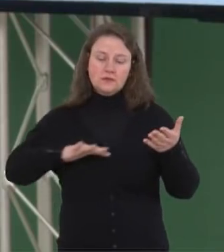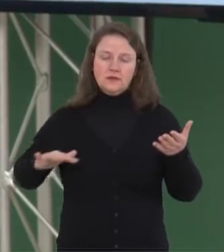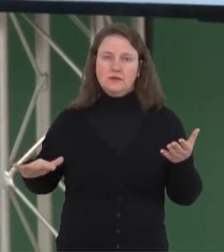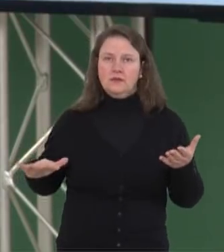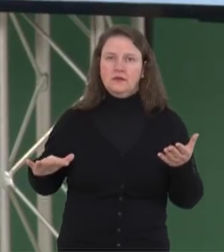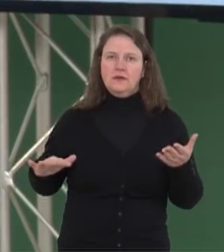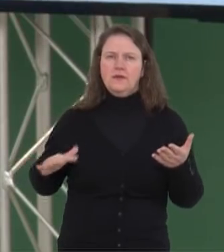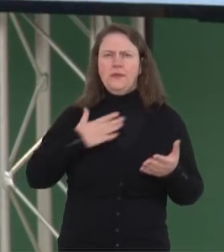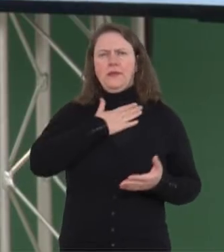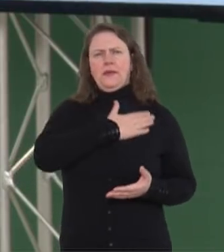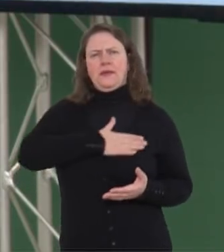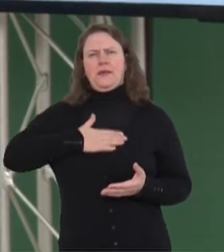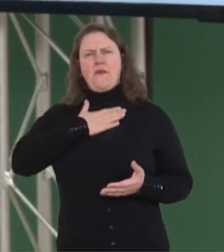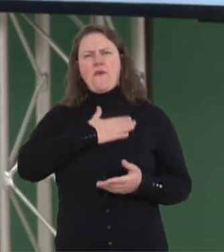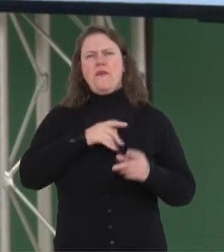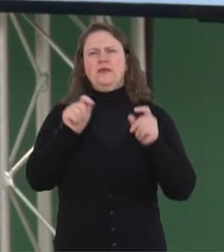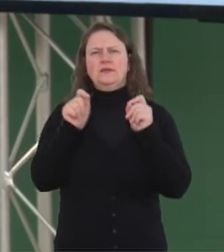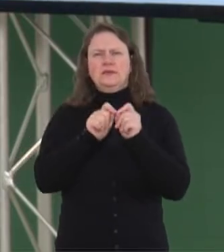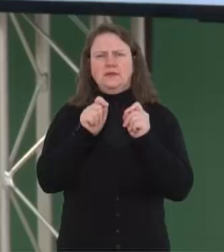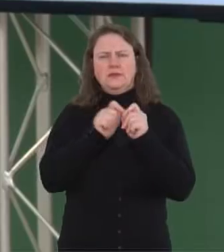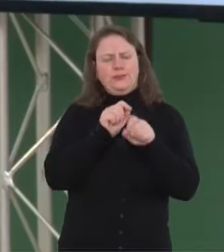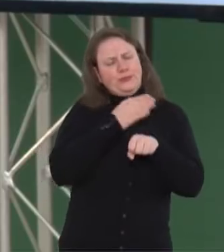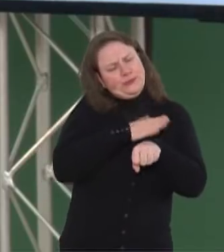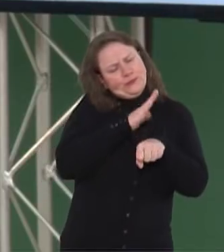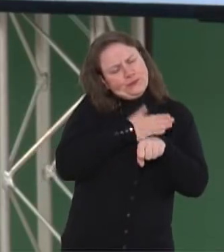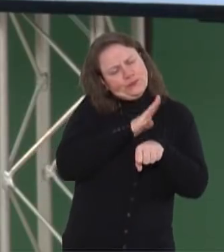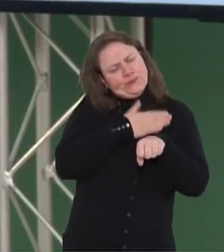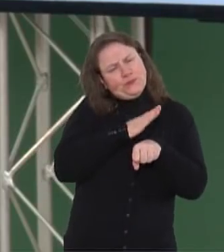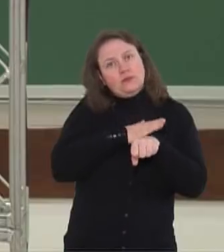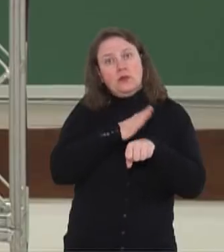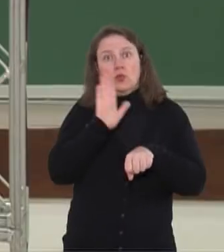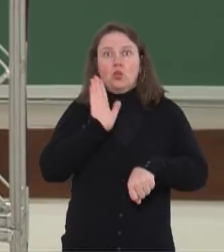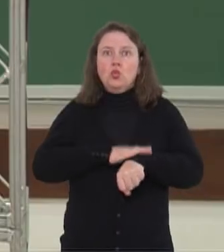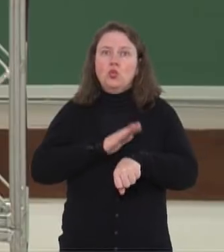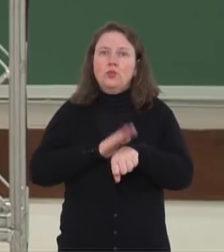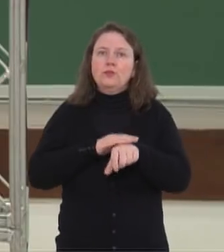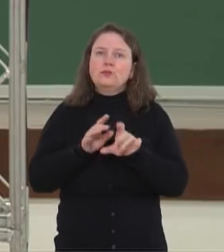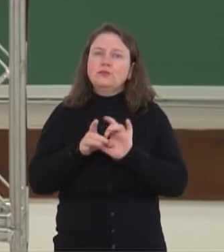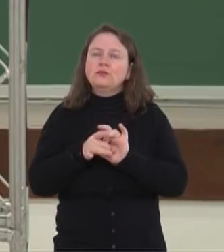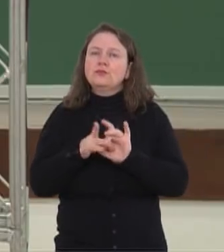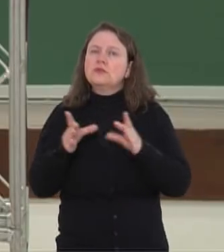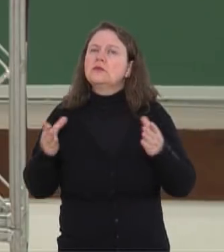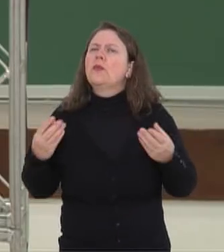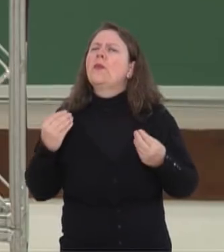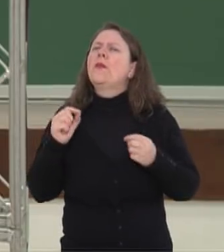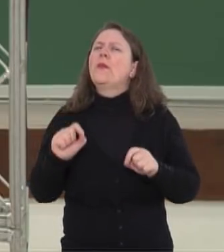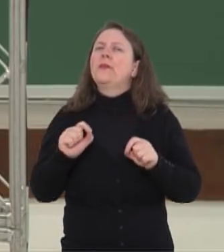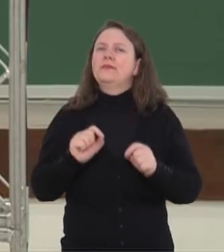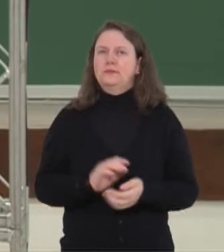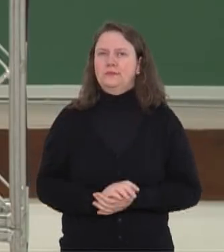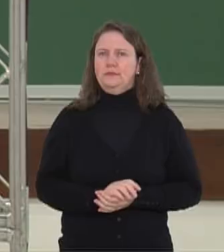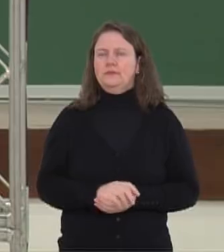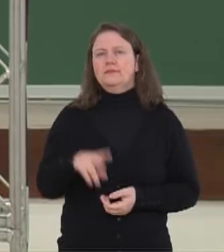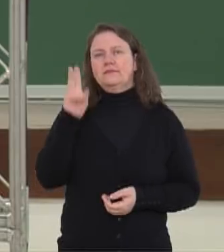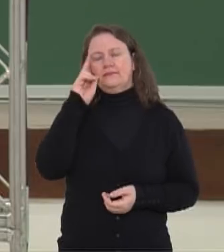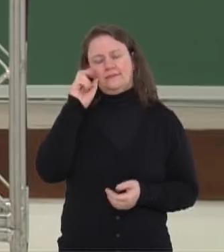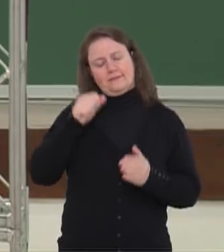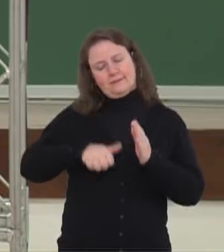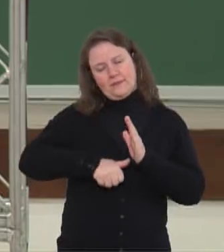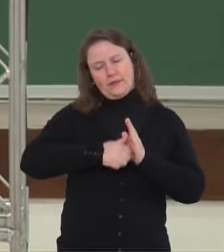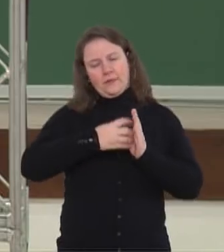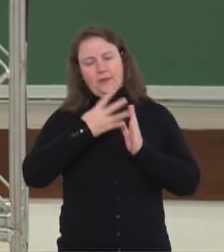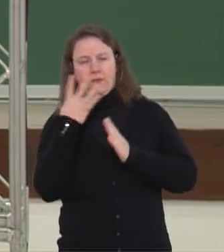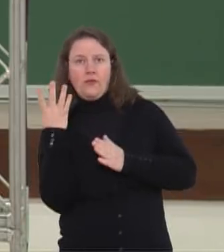atividades que a gente gosta de fazer no nosso tempo livre? Nós vimos isso também lá em uma das nossas primeiras